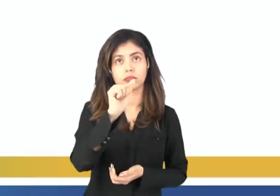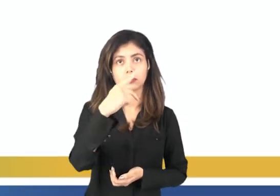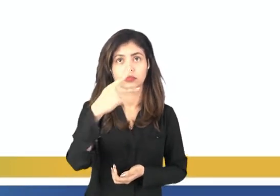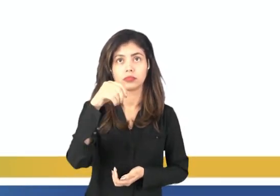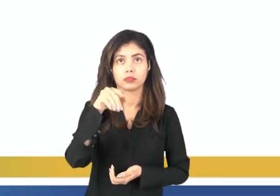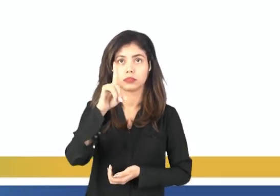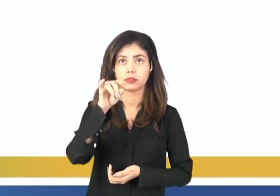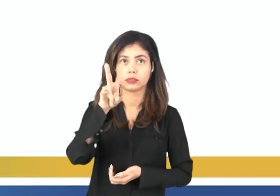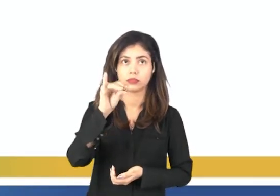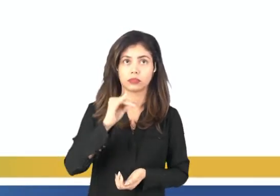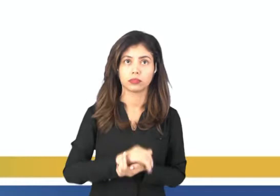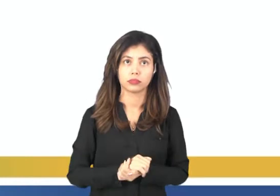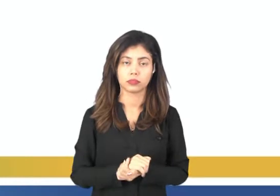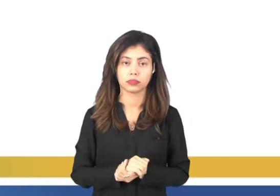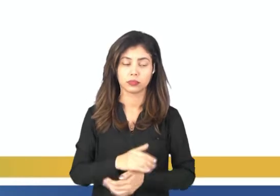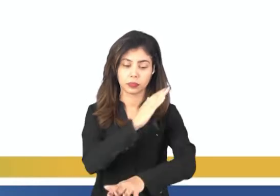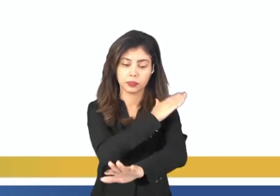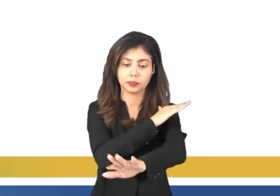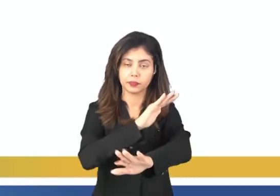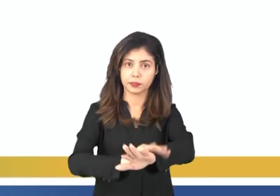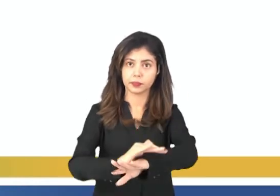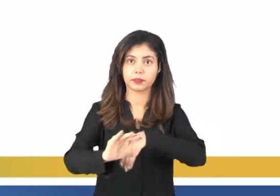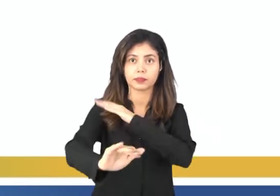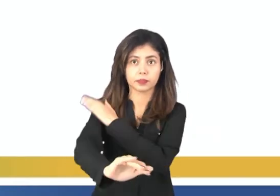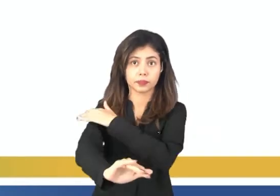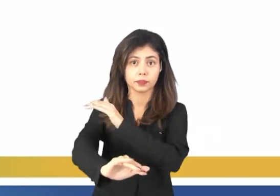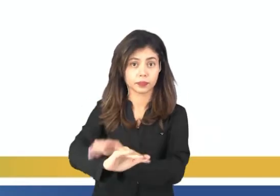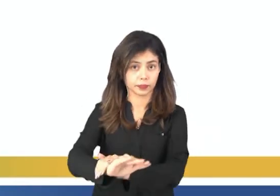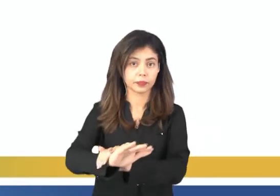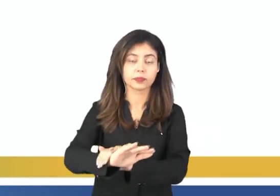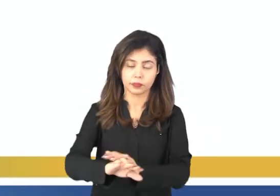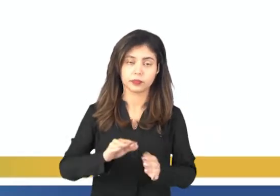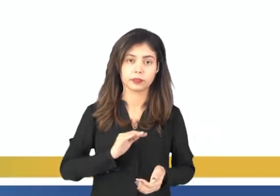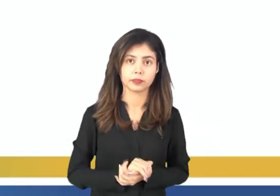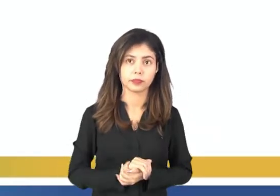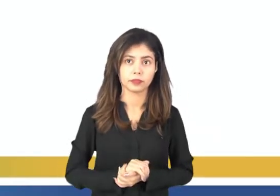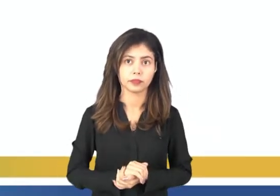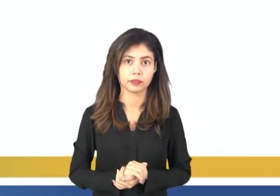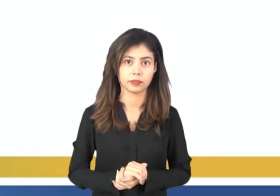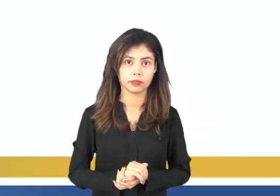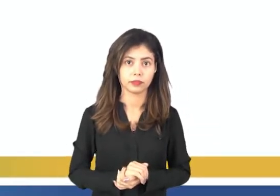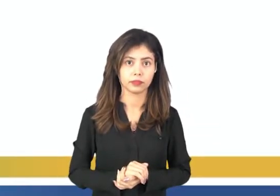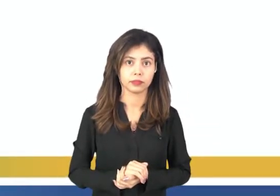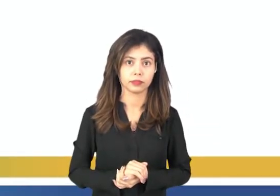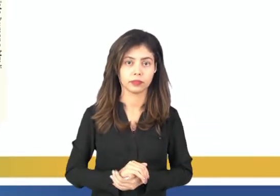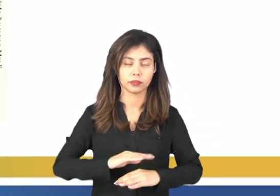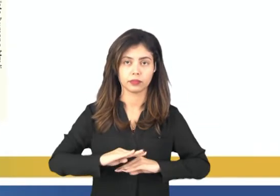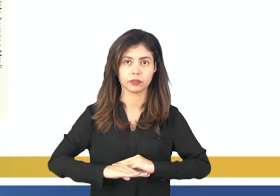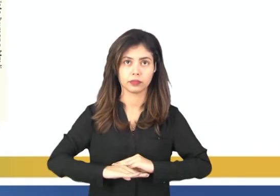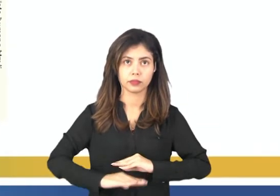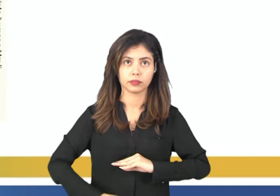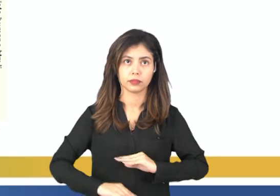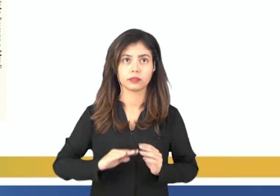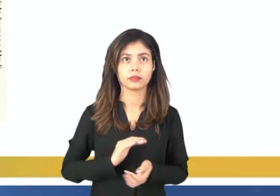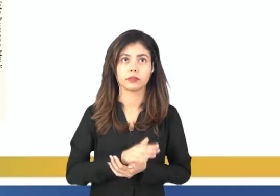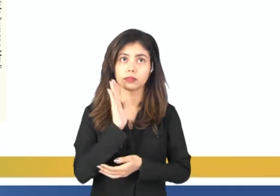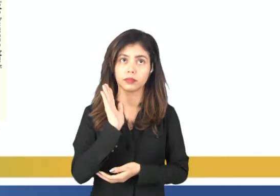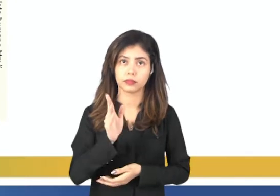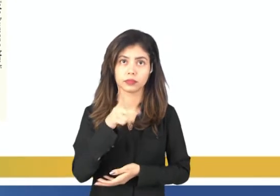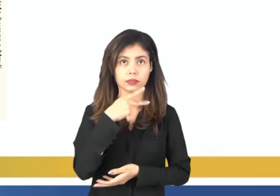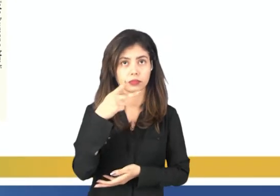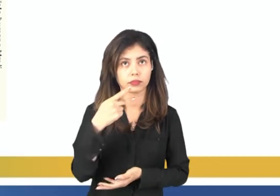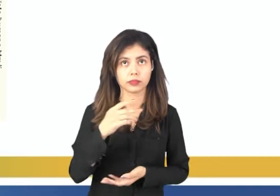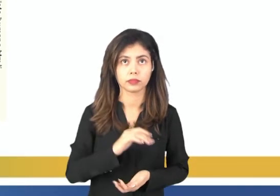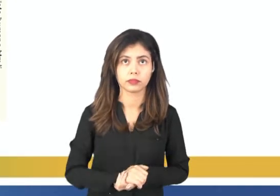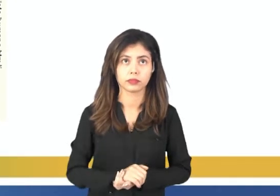apendicular a gente tá falando dos nossos membros superiores e inferiores e a cintura escapular e da cintura pélvica já